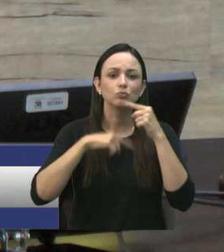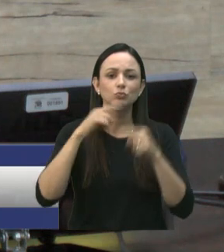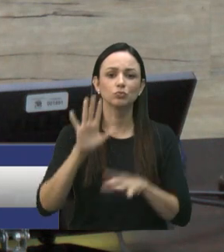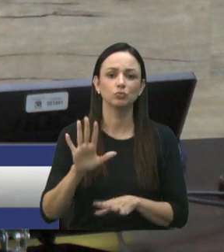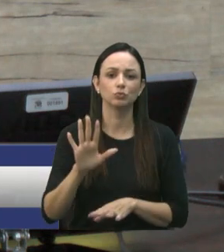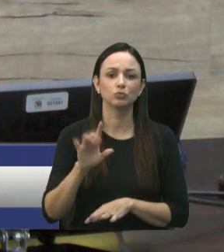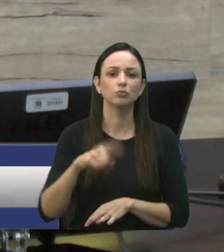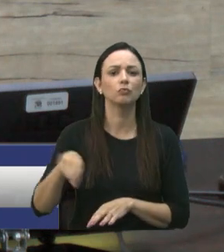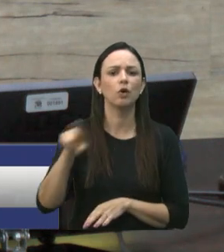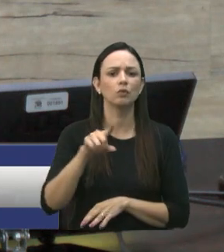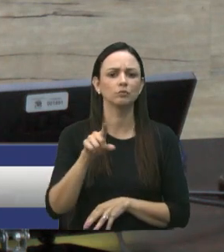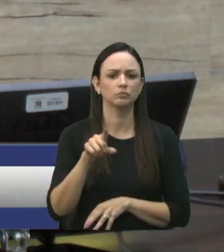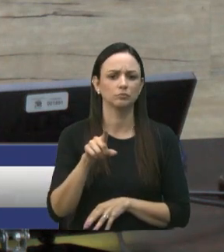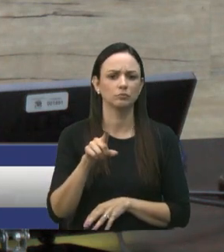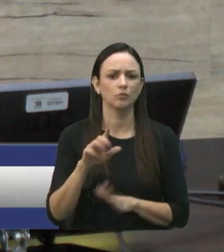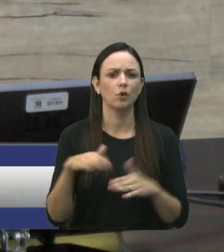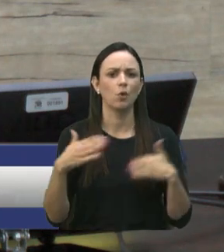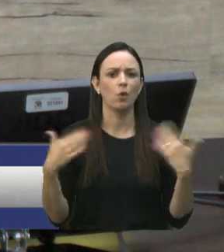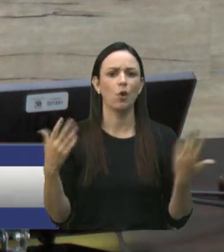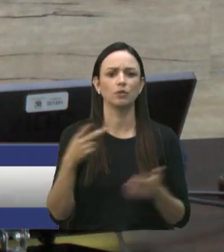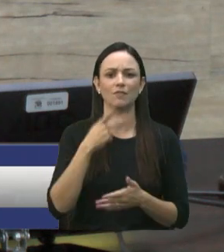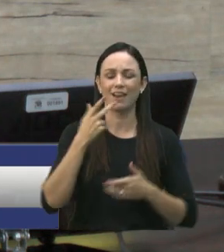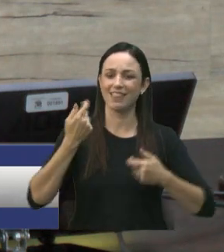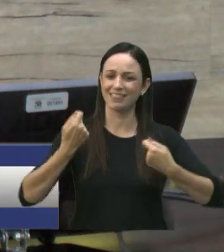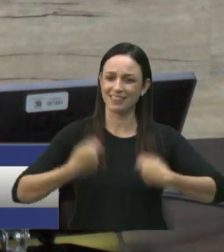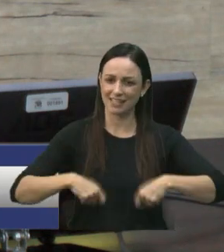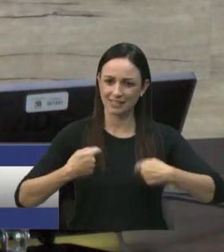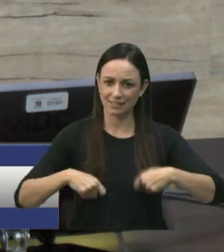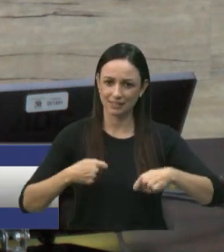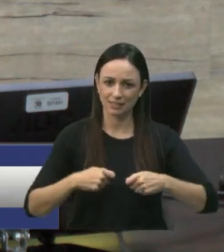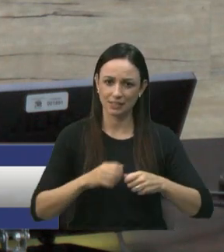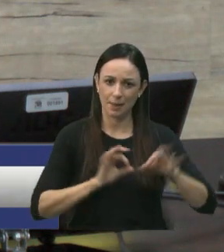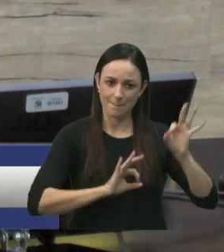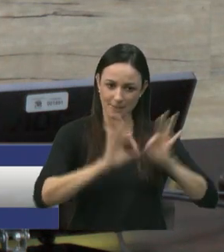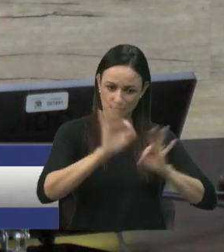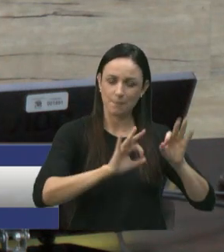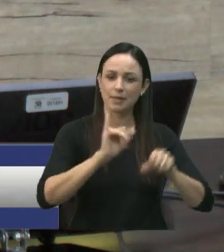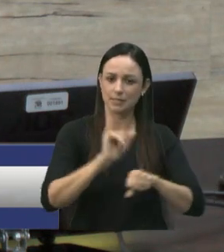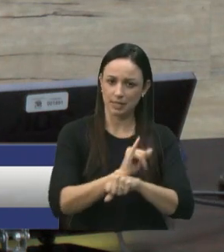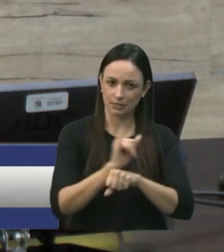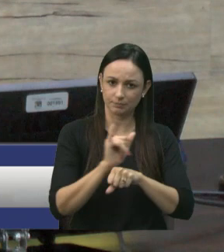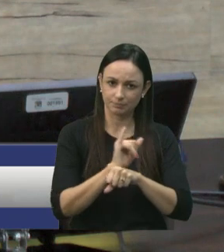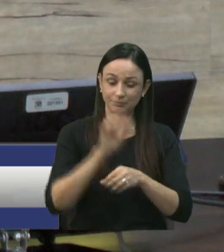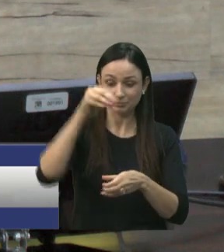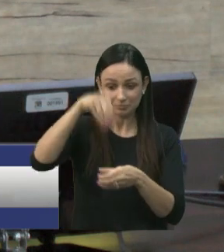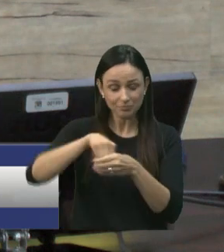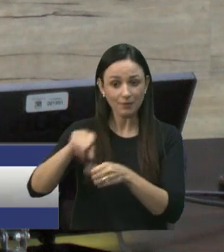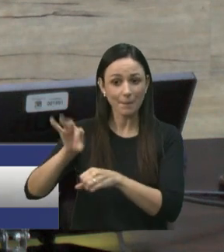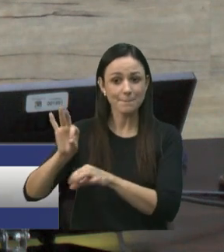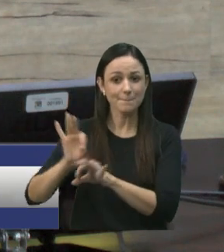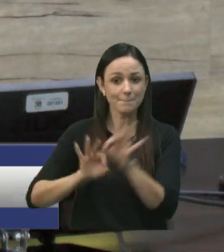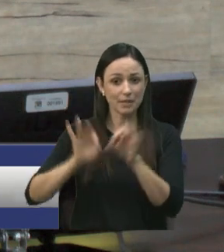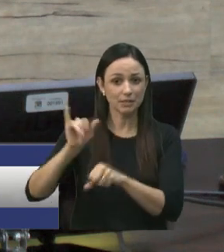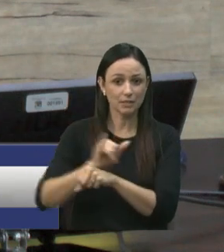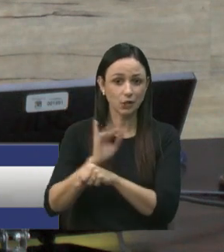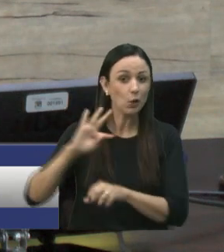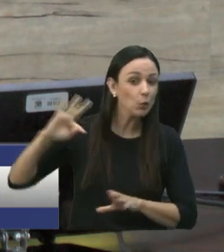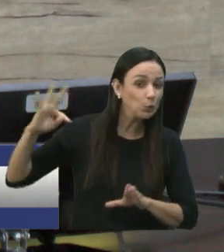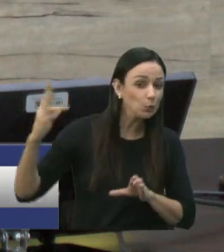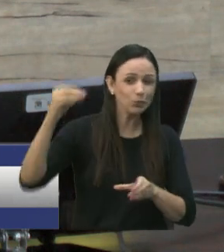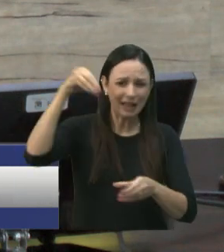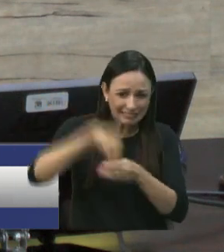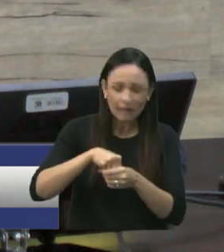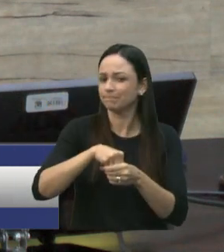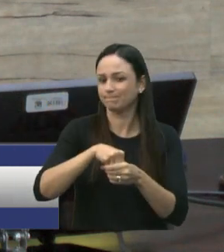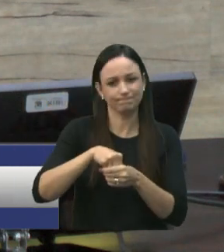de vocês. Quando a gente fala necessidade, a gente está falando em planejamento estratégico. Dentro do planejamento estratégico, nem tudo cabe, né? Tem